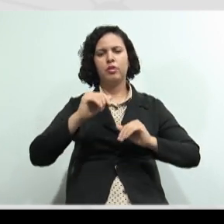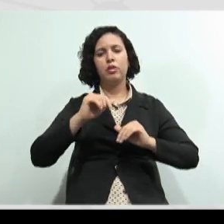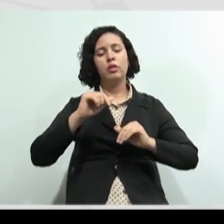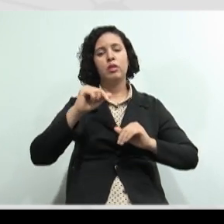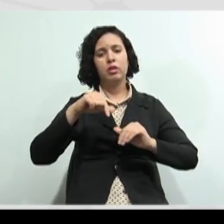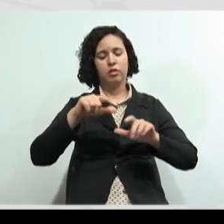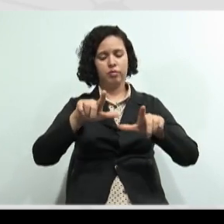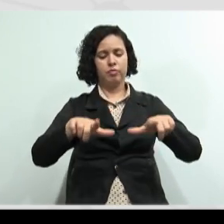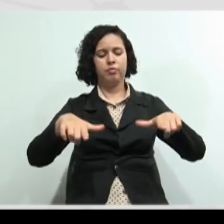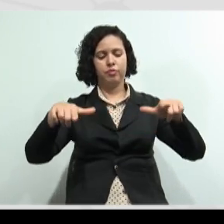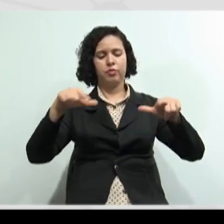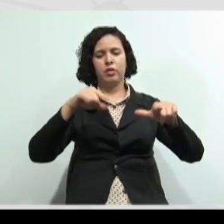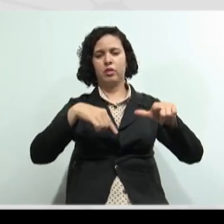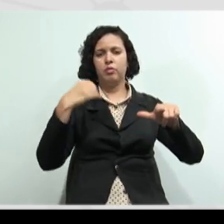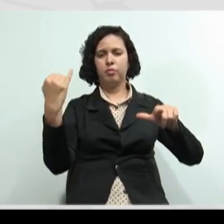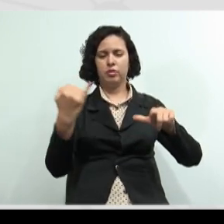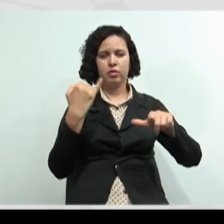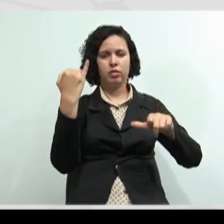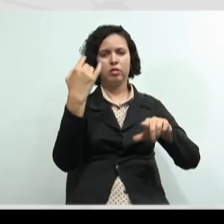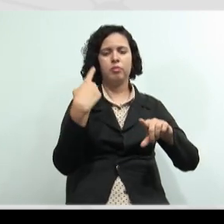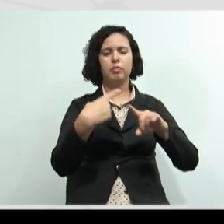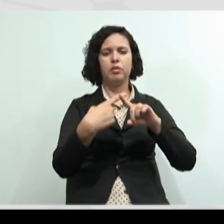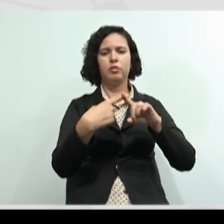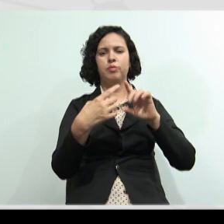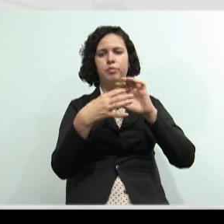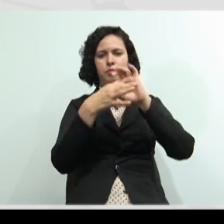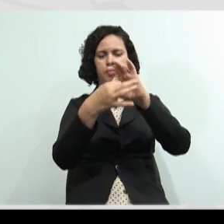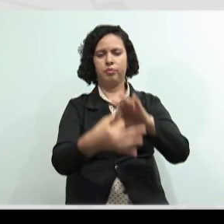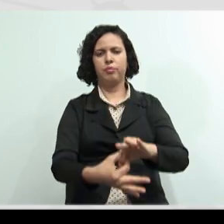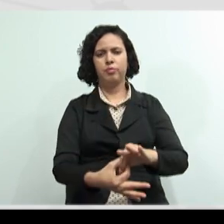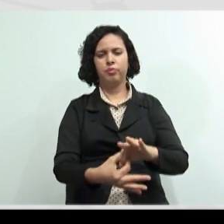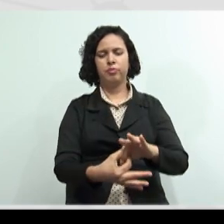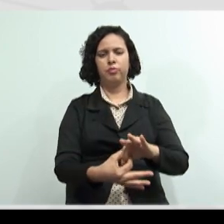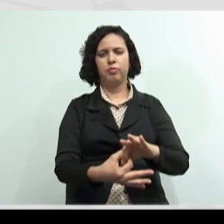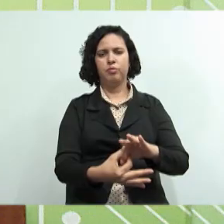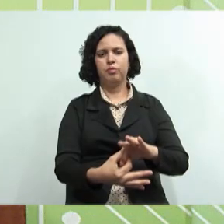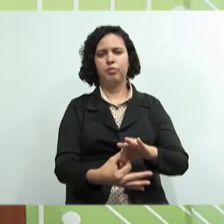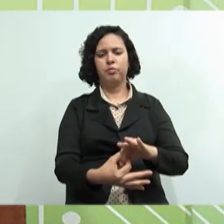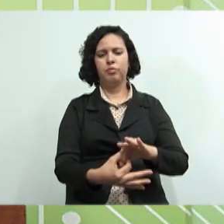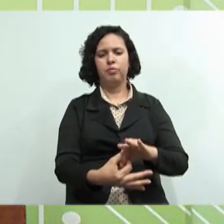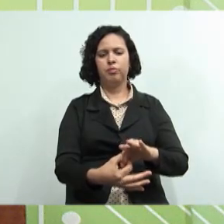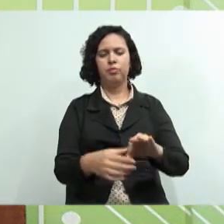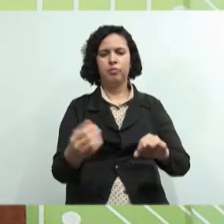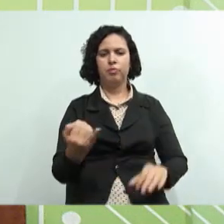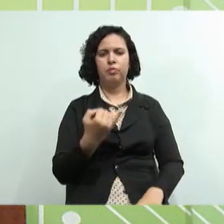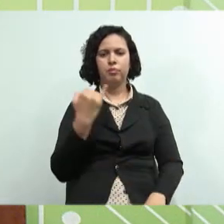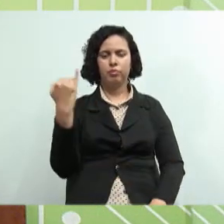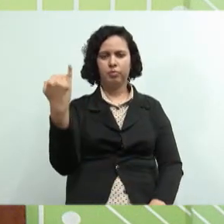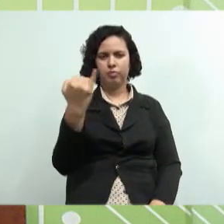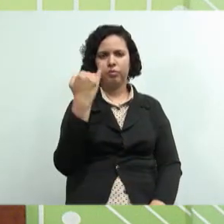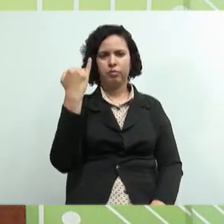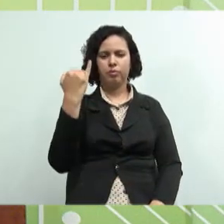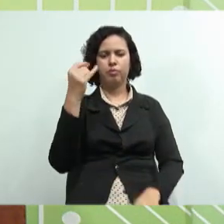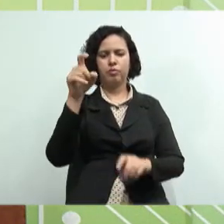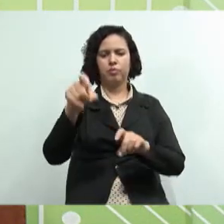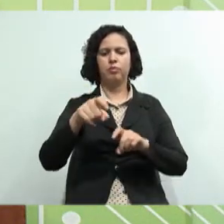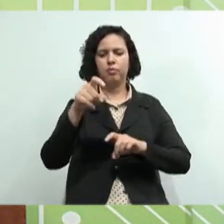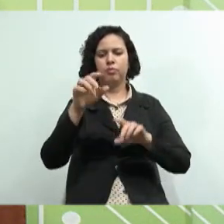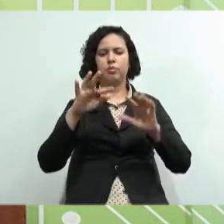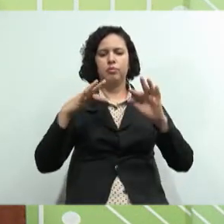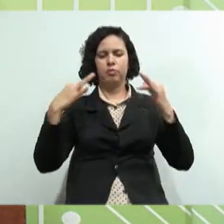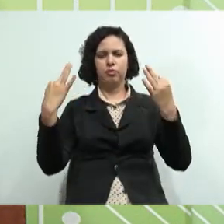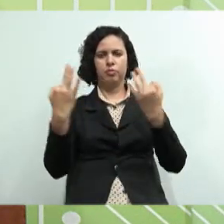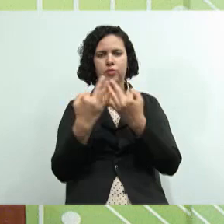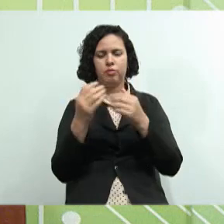país. Esse reconhecimento está ligado principalmente àquilo que o professor Carlos Felipe comentou, da importância da agricultura familiar para